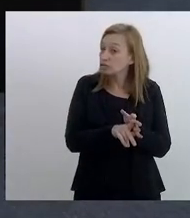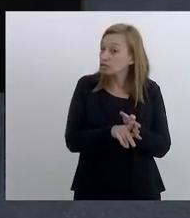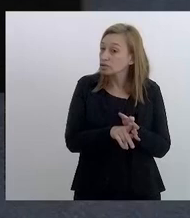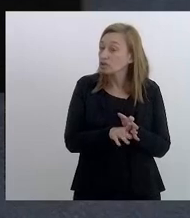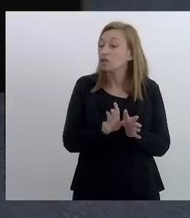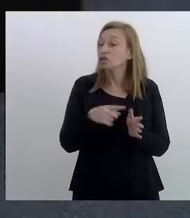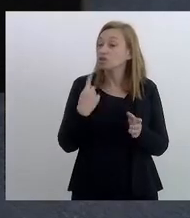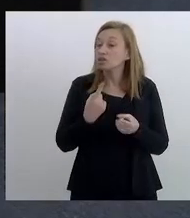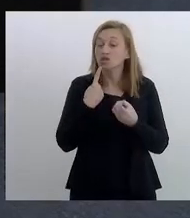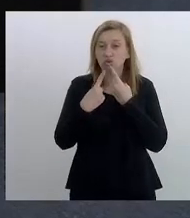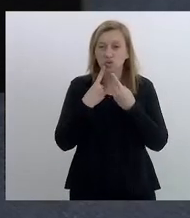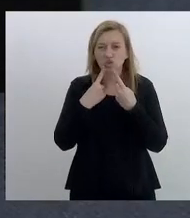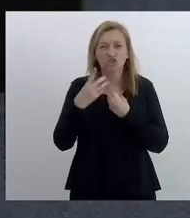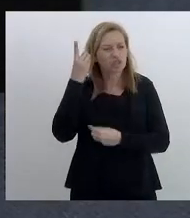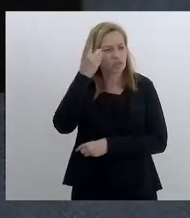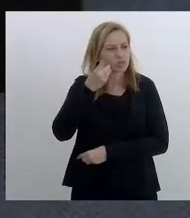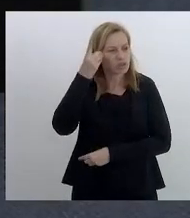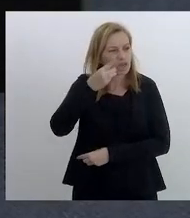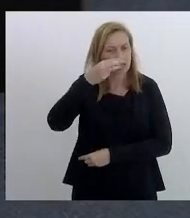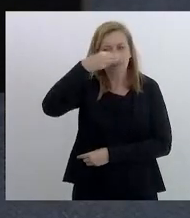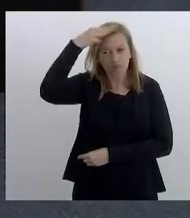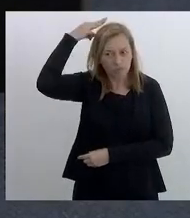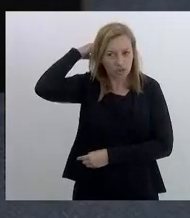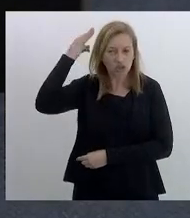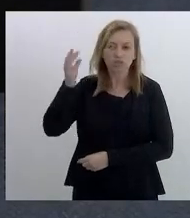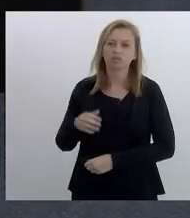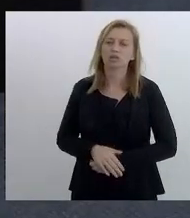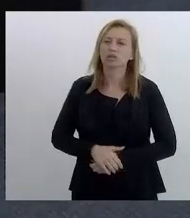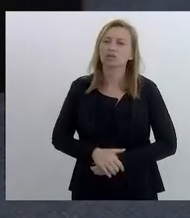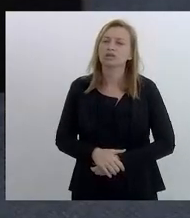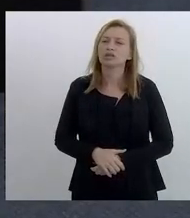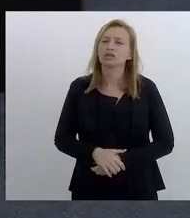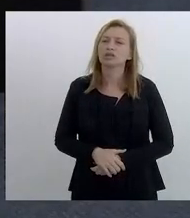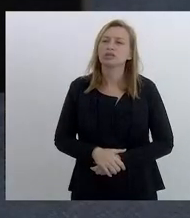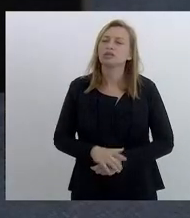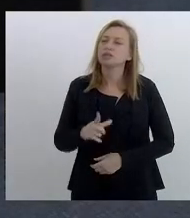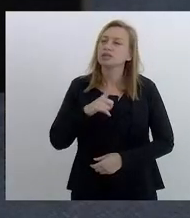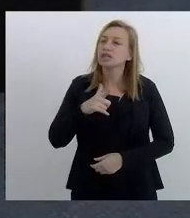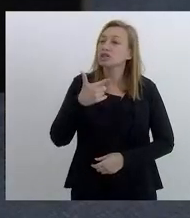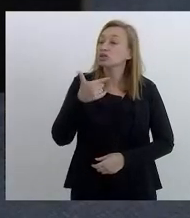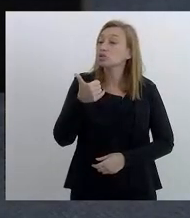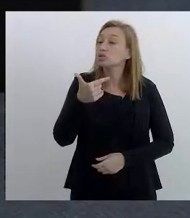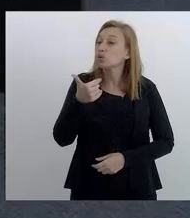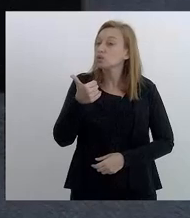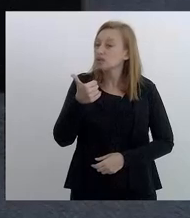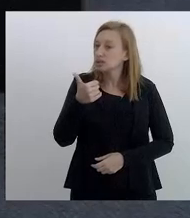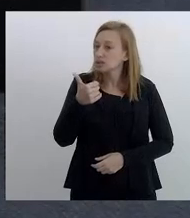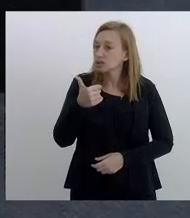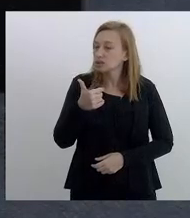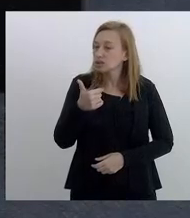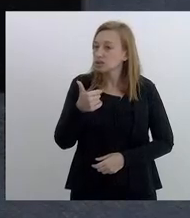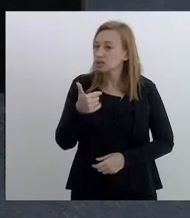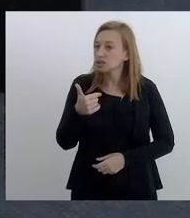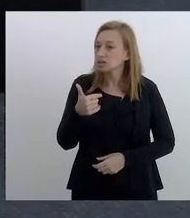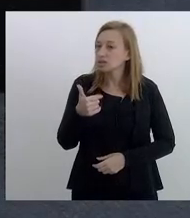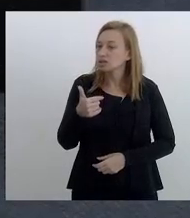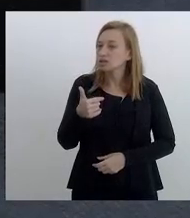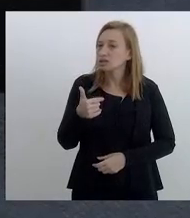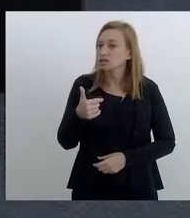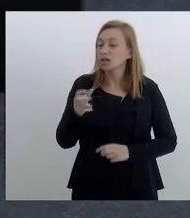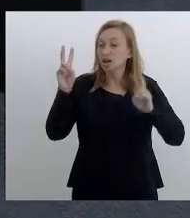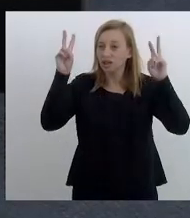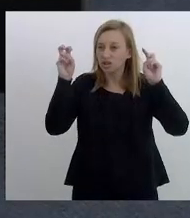vamos discutir, deputado Márcio Pacheco, tem 12 exceções ao teto de